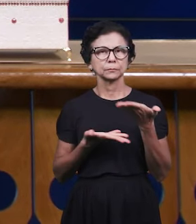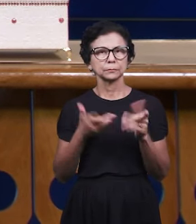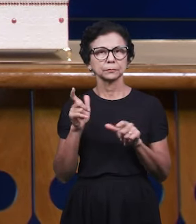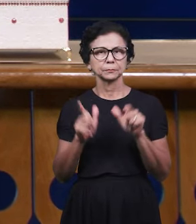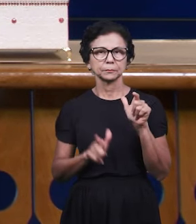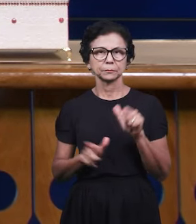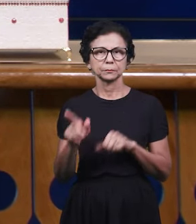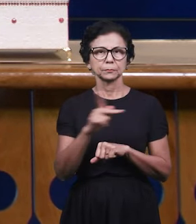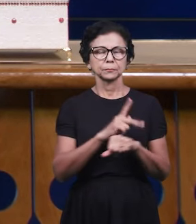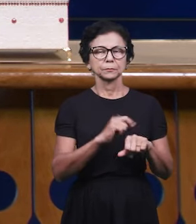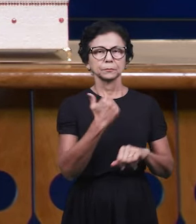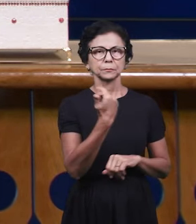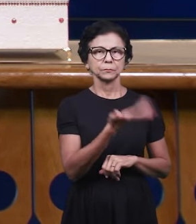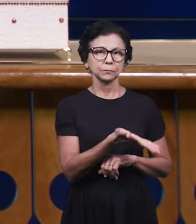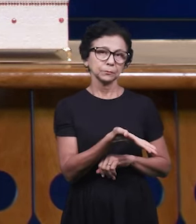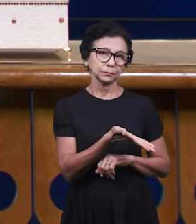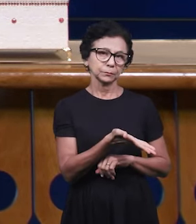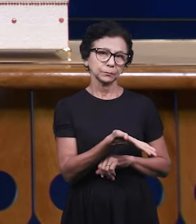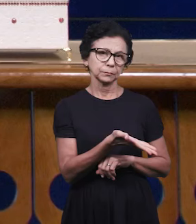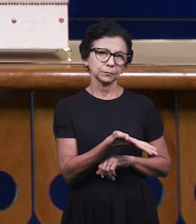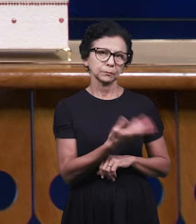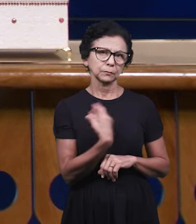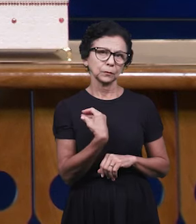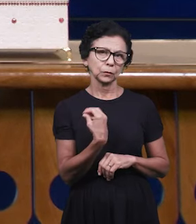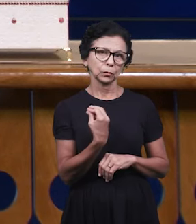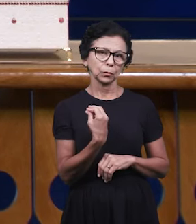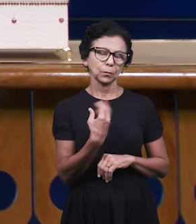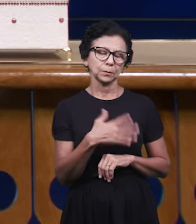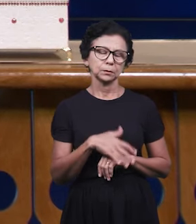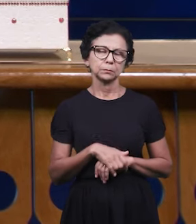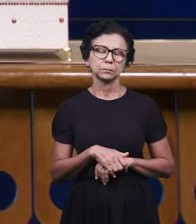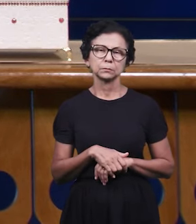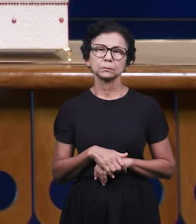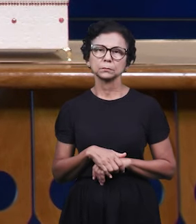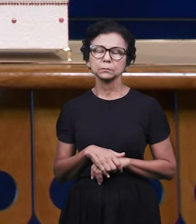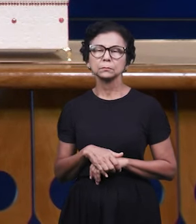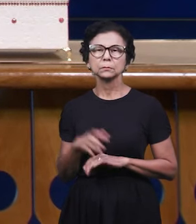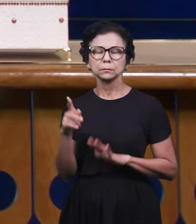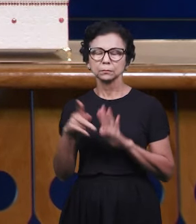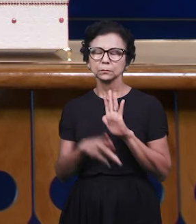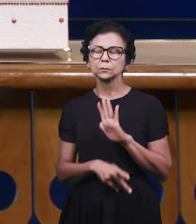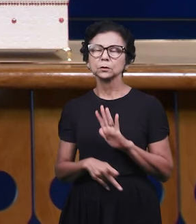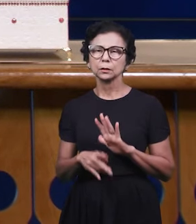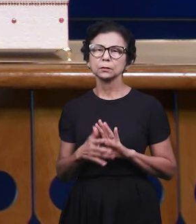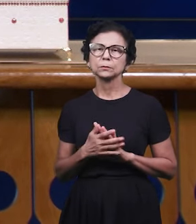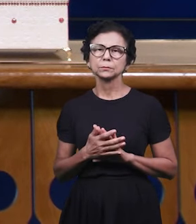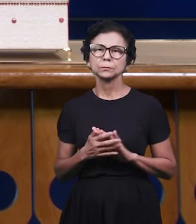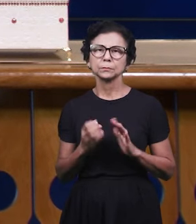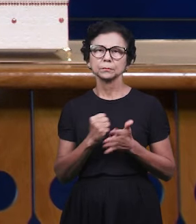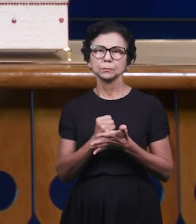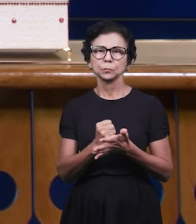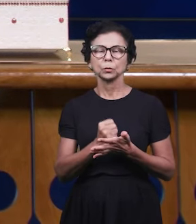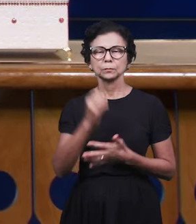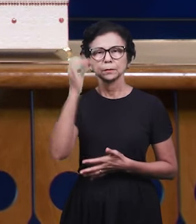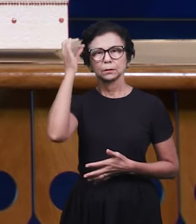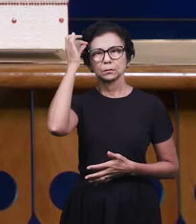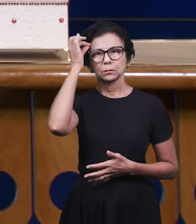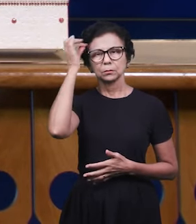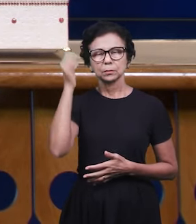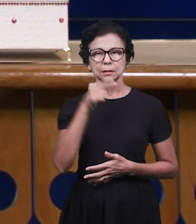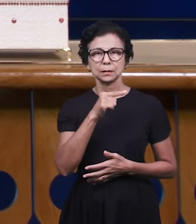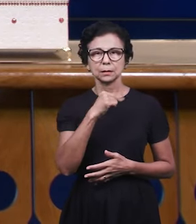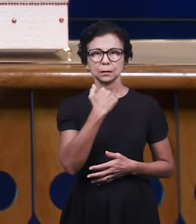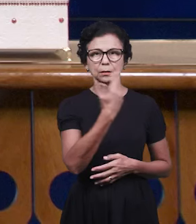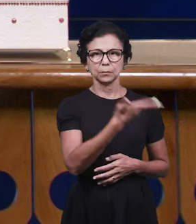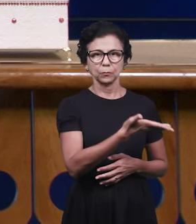pessoas que moram no exterior. Como é que funciona isso? É um projeto de assistência espiritual Daqui a pouquinho eu vou falar para quem mora no Brasil, mas aqui é para quem